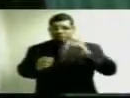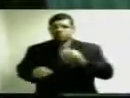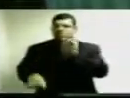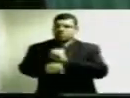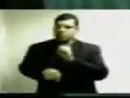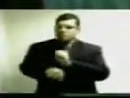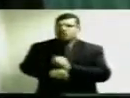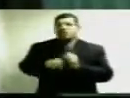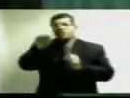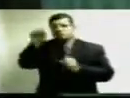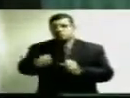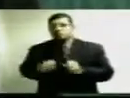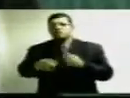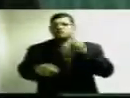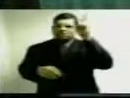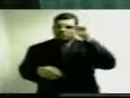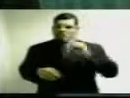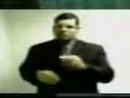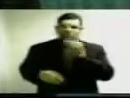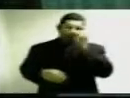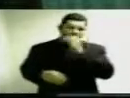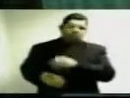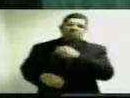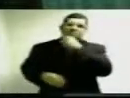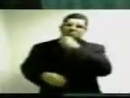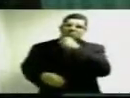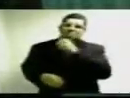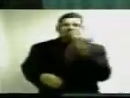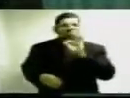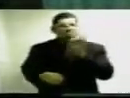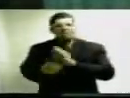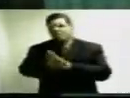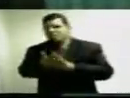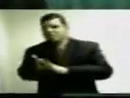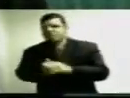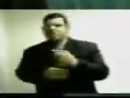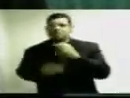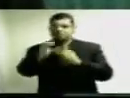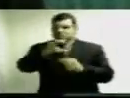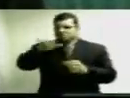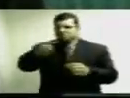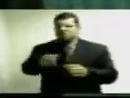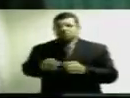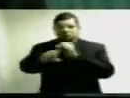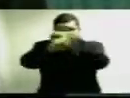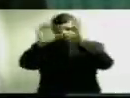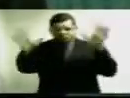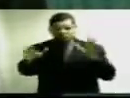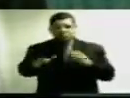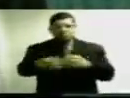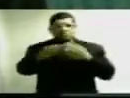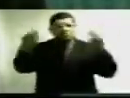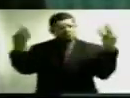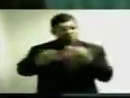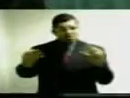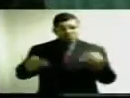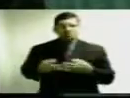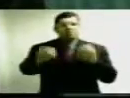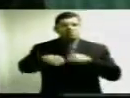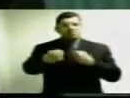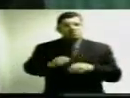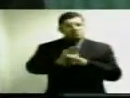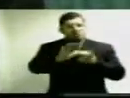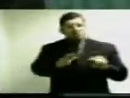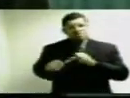esperar a Câmara, o Senado, essa história está ficando sem graça. A CCJ do Senado foi claro, é perfeitamente